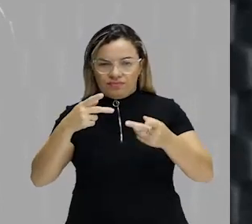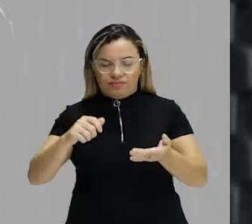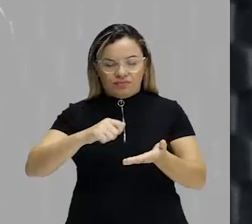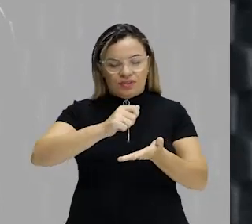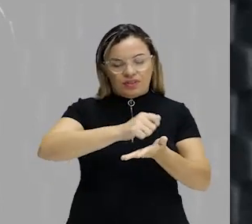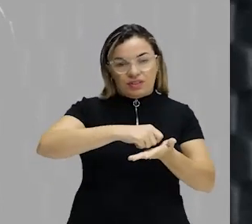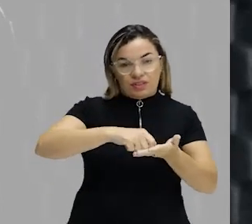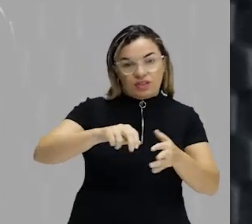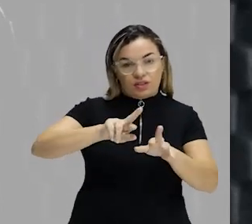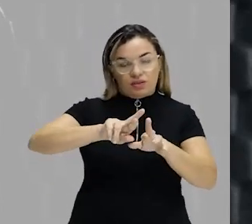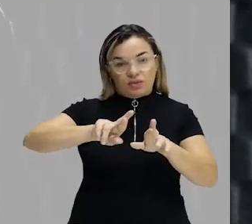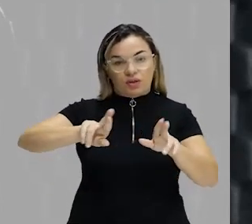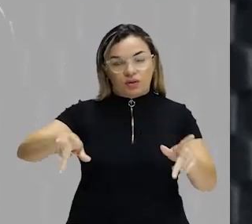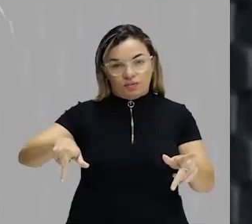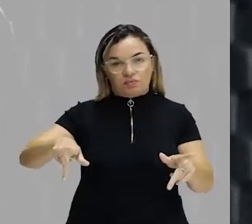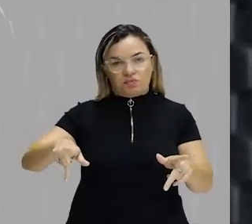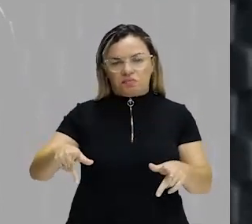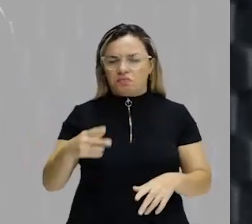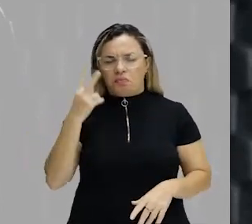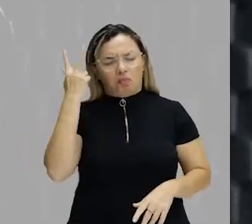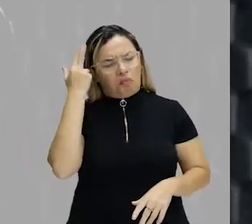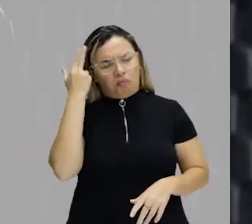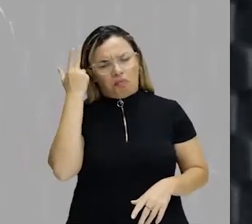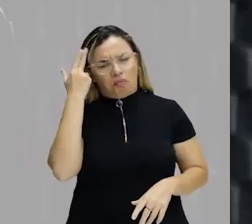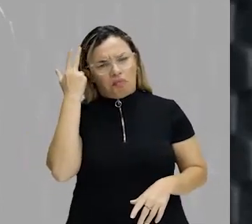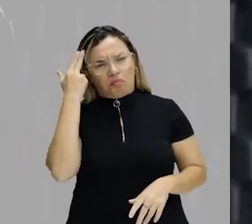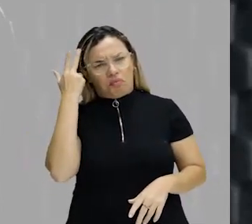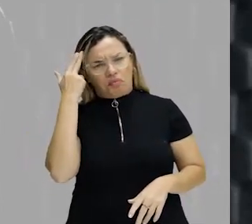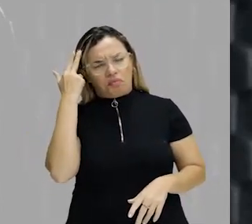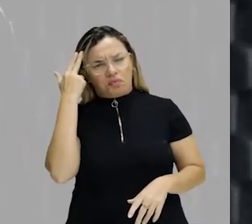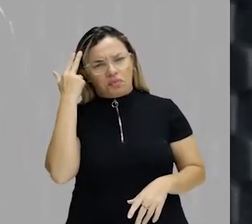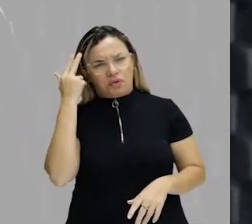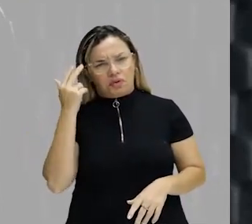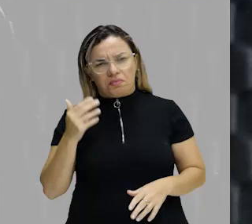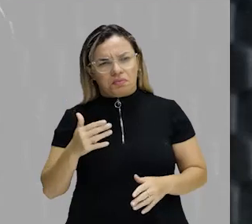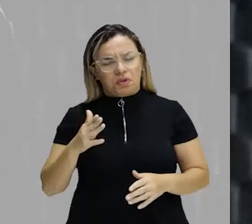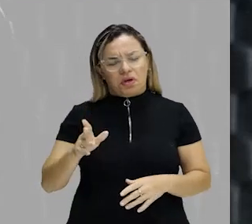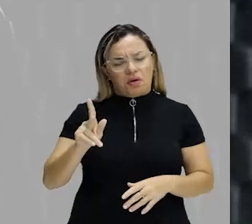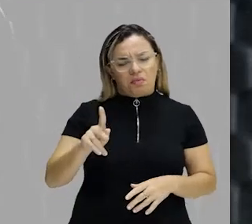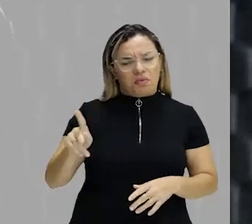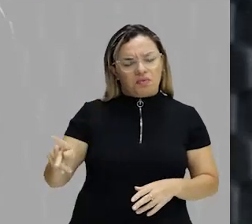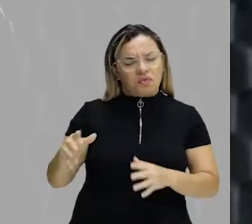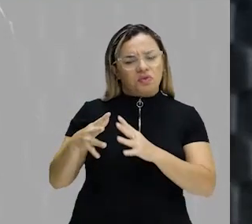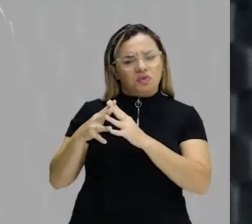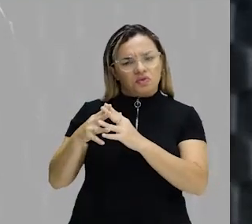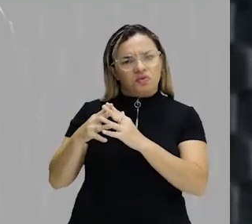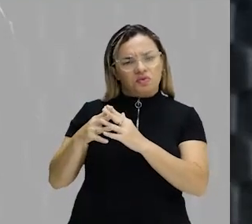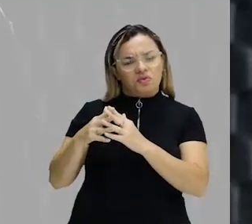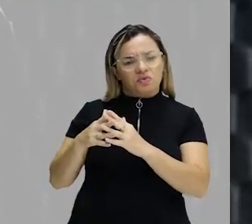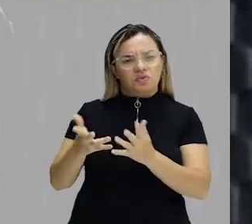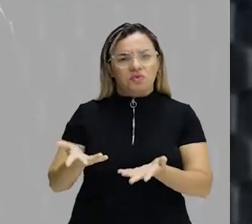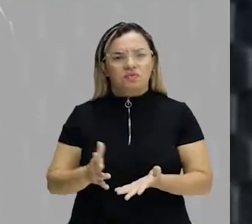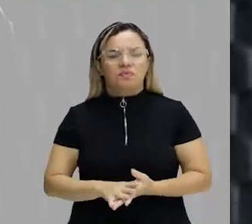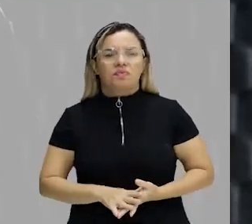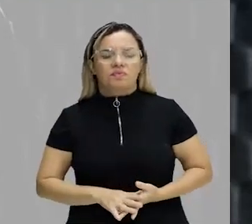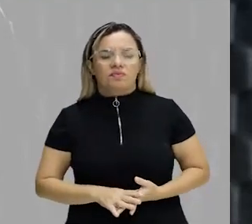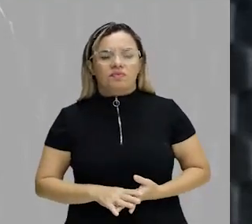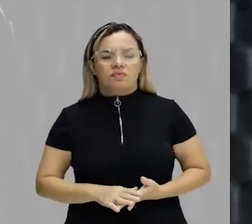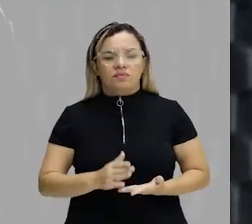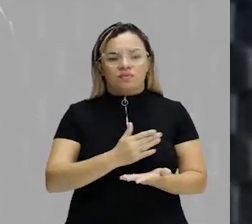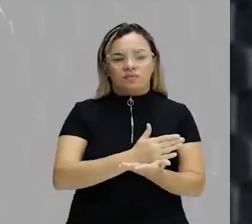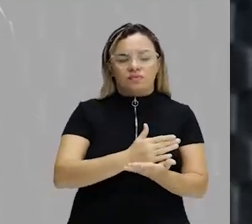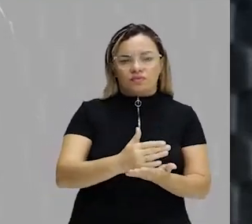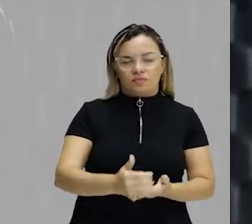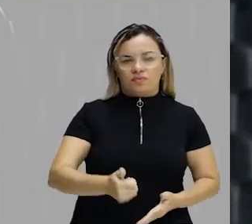são diferentes. É natural. Até eu mesma que vou me confundir às vezes, tá bom? Então, começando aqui pela